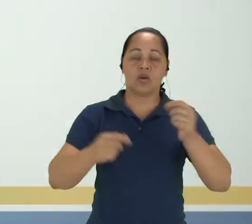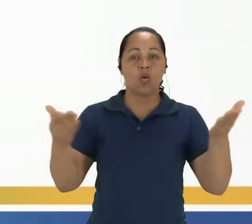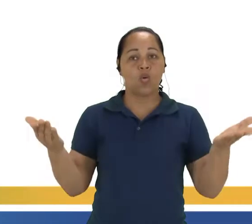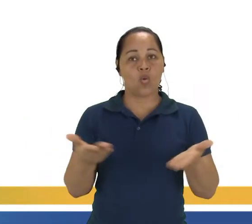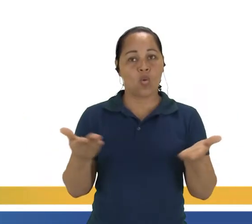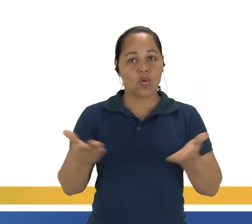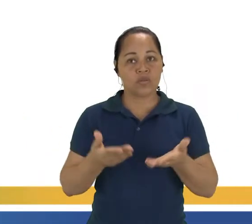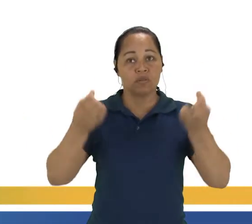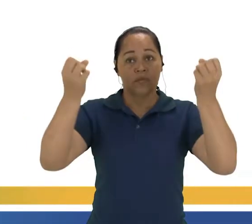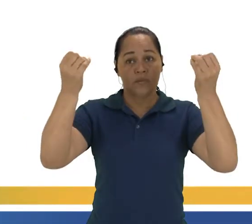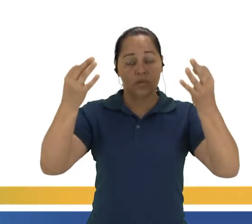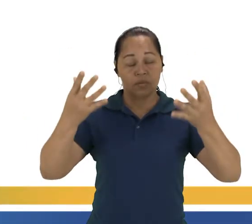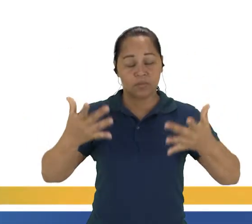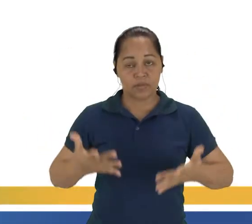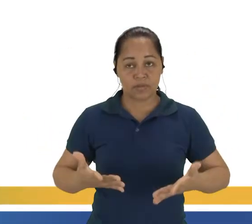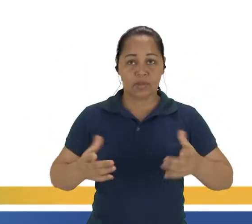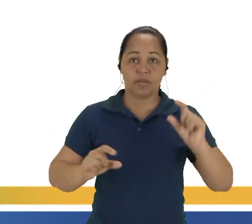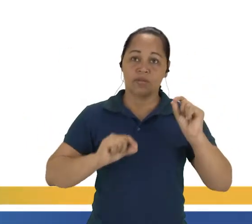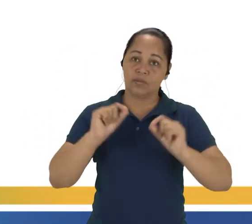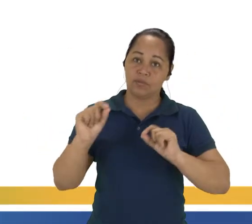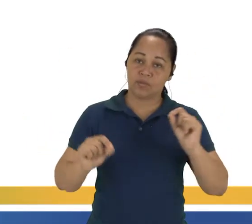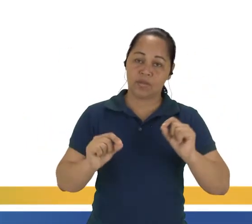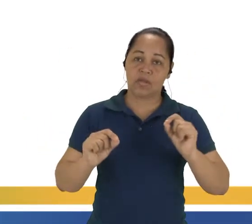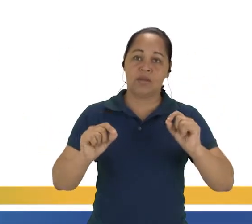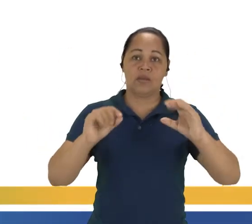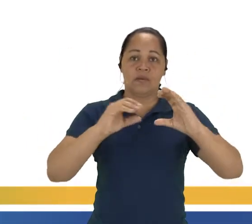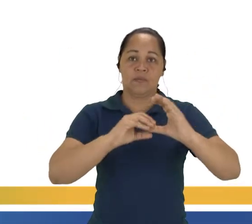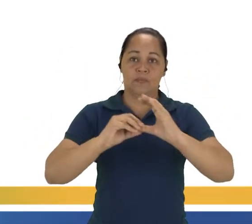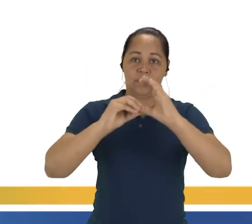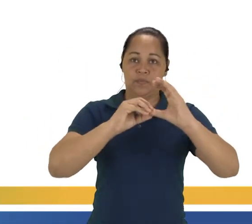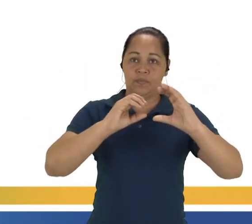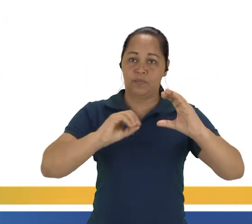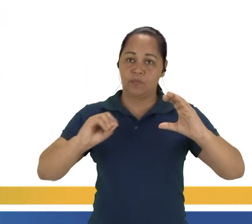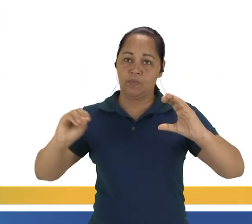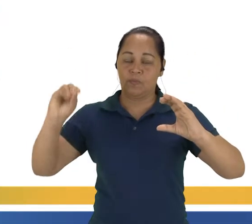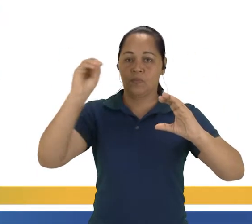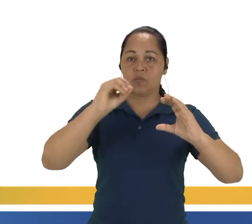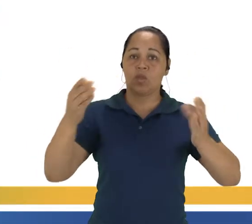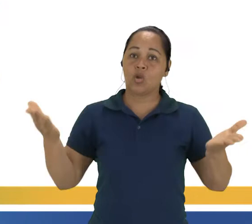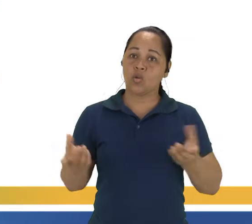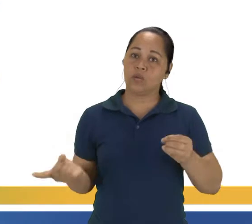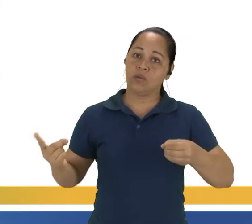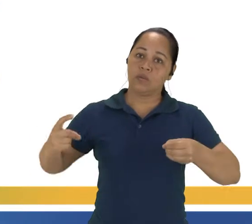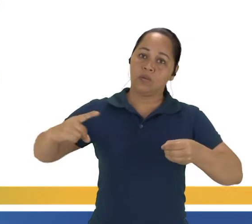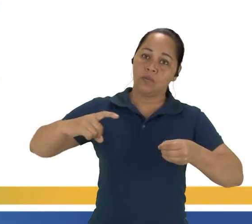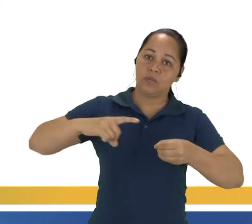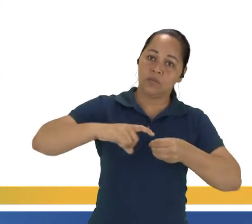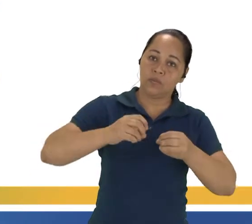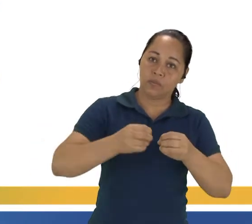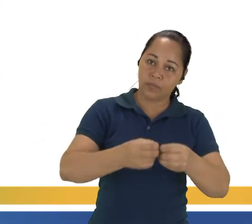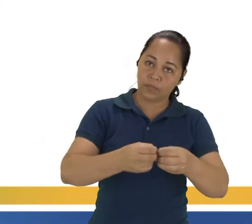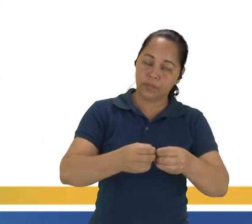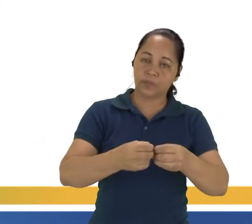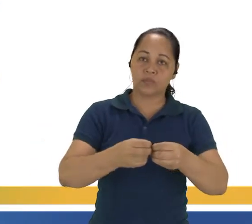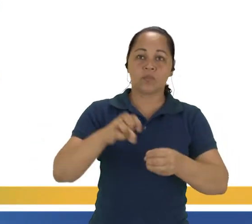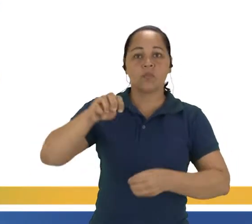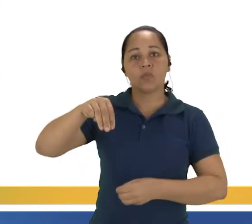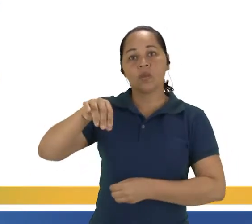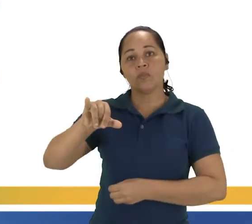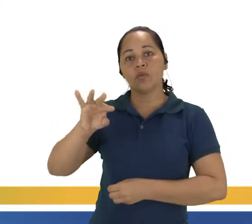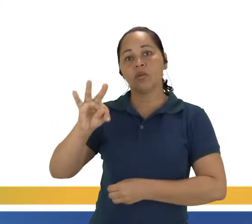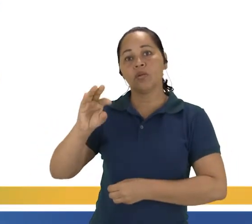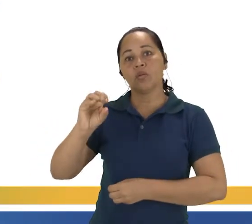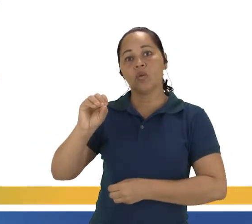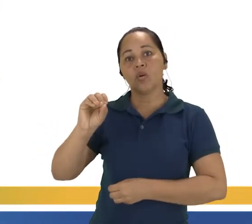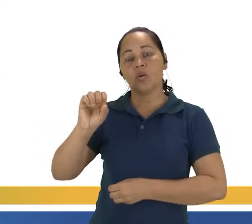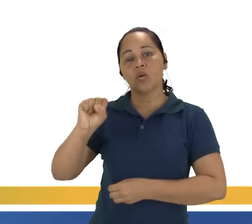né? Especificamente, nós vamos abordar a mitose, tudo bem? Nessa parte, né, na aula de hoje,